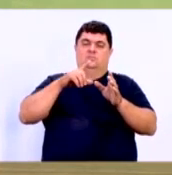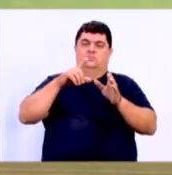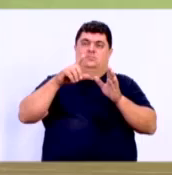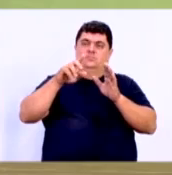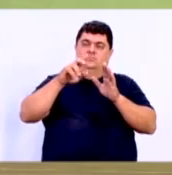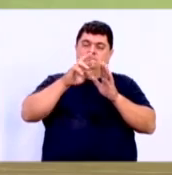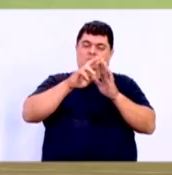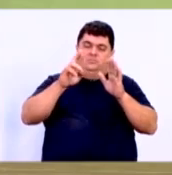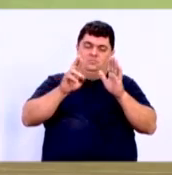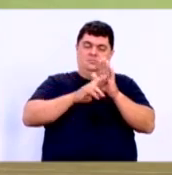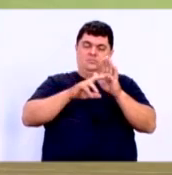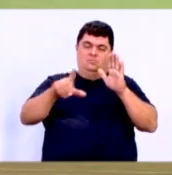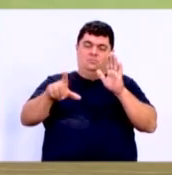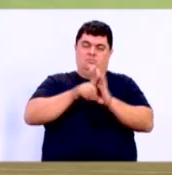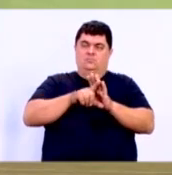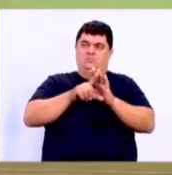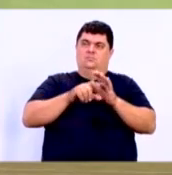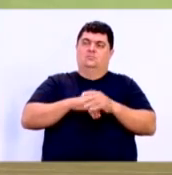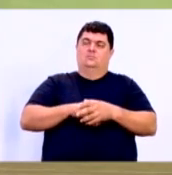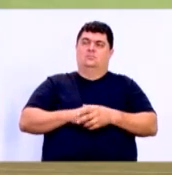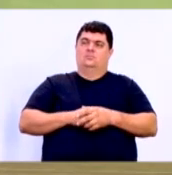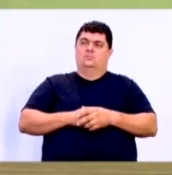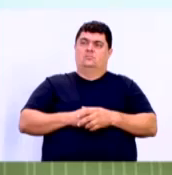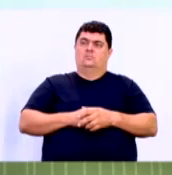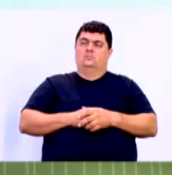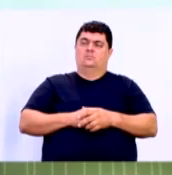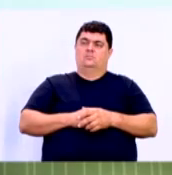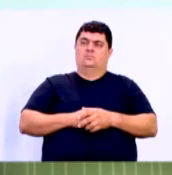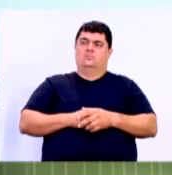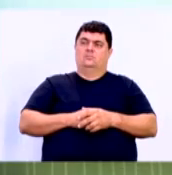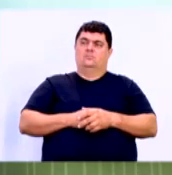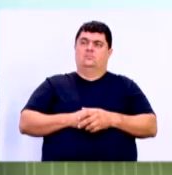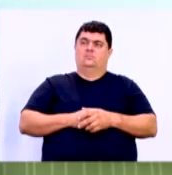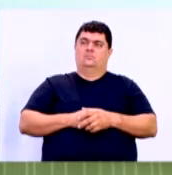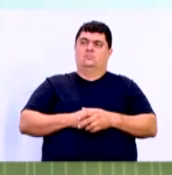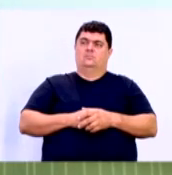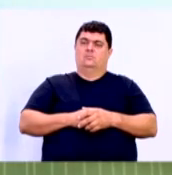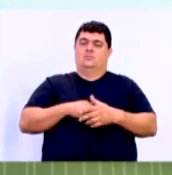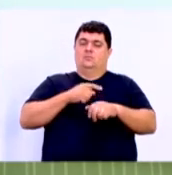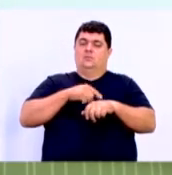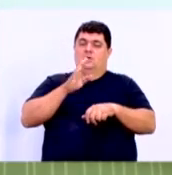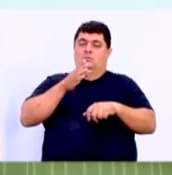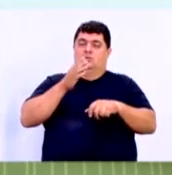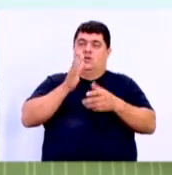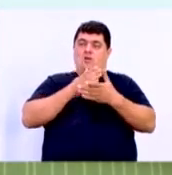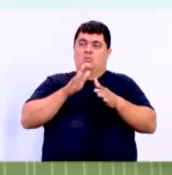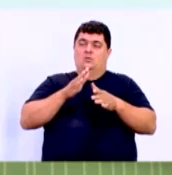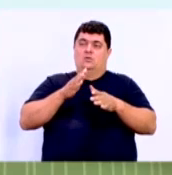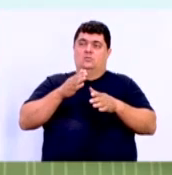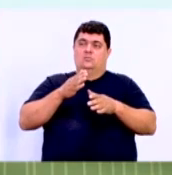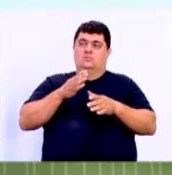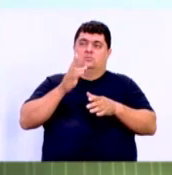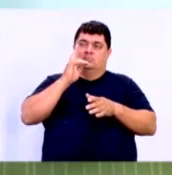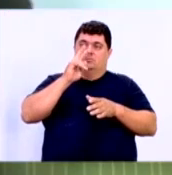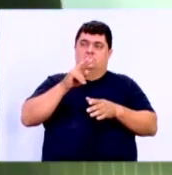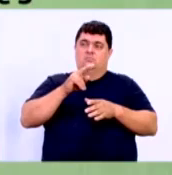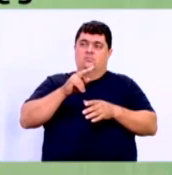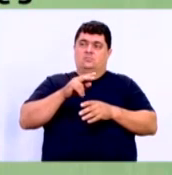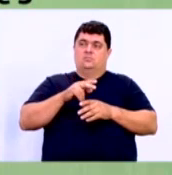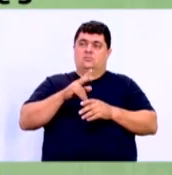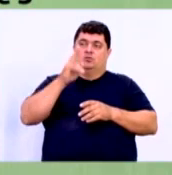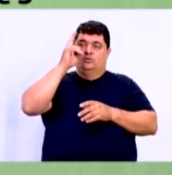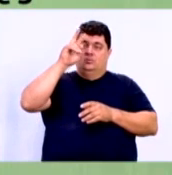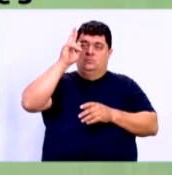absorção, por exigência legal, né, professor? Isso aí, pessoal. Nosso tempo está acabando. Vamos para o quadro rapidinho aqui, ó. Só para